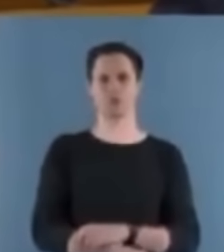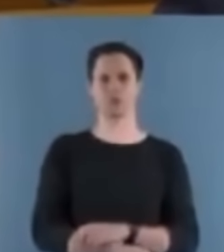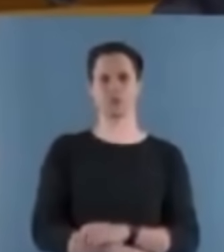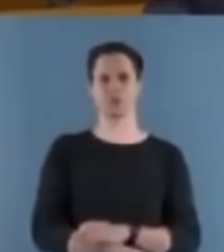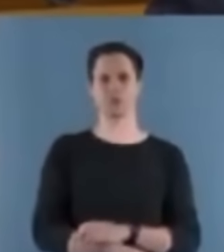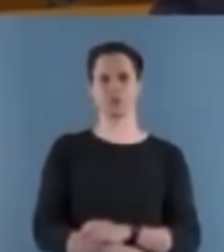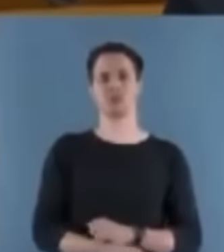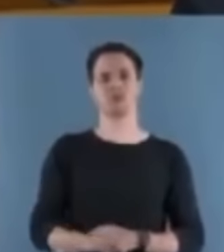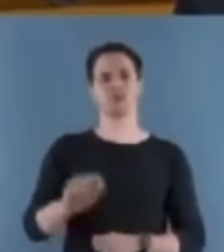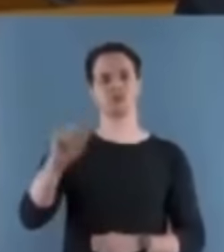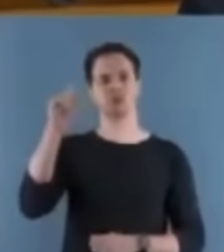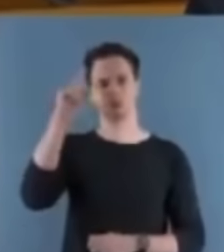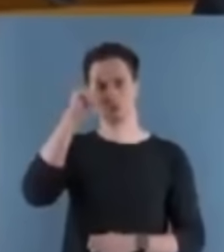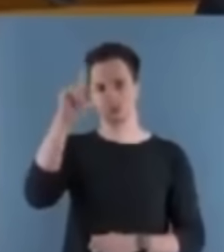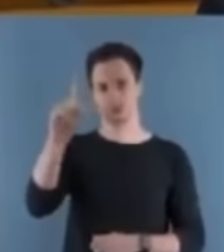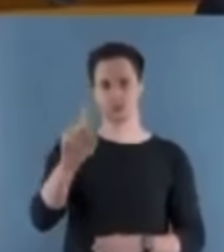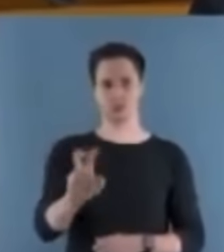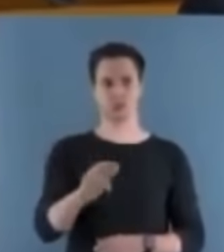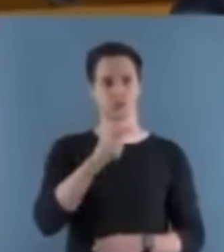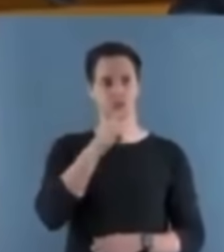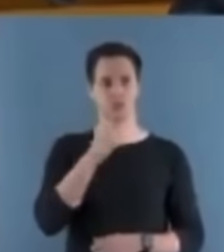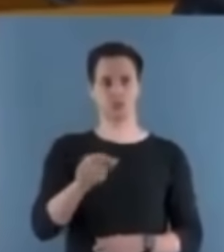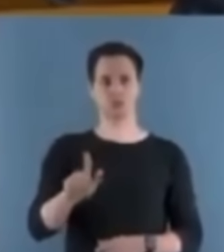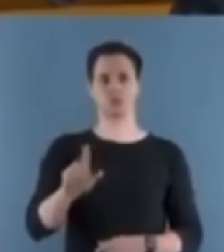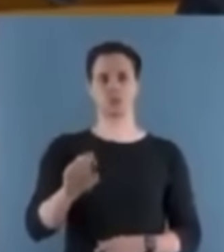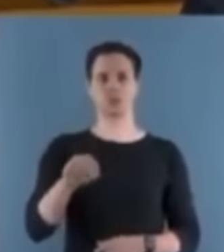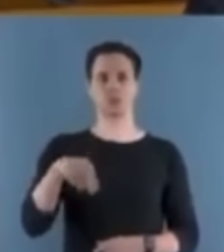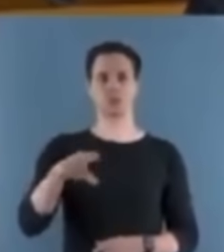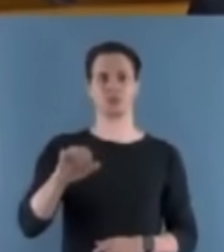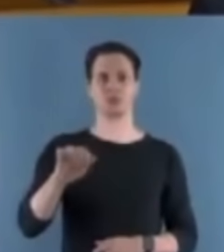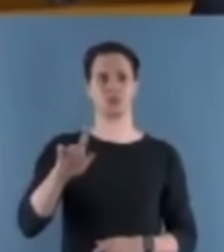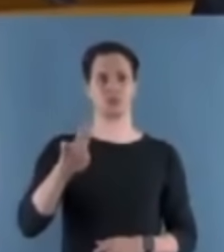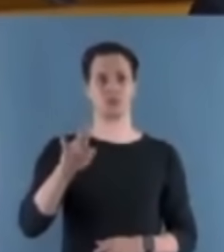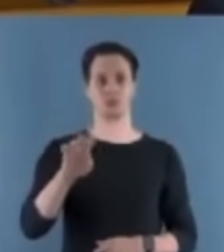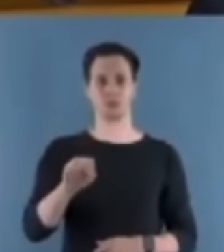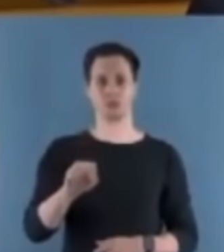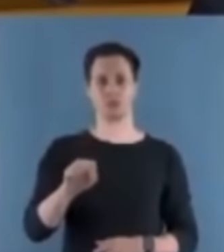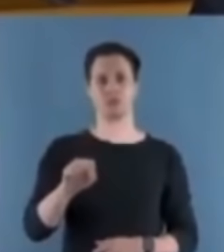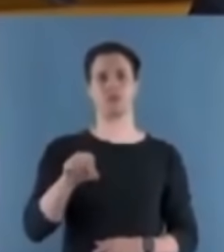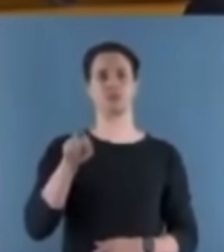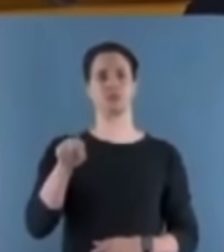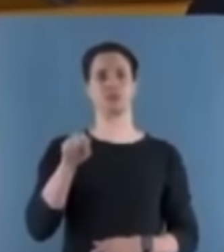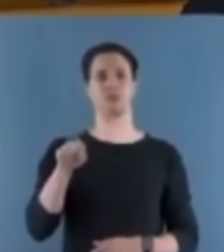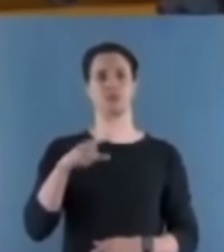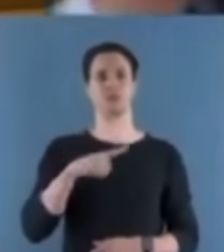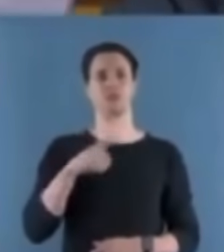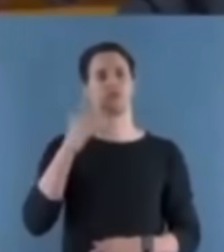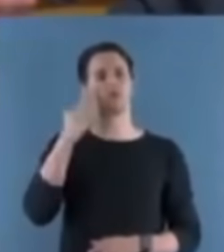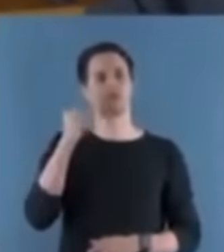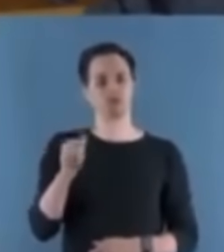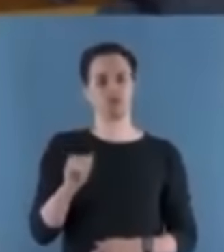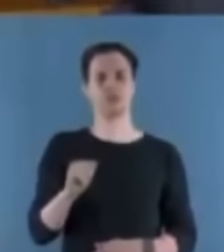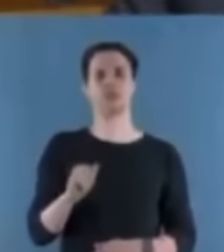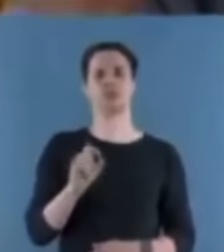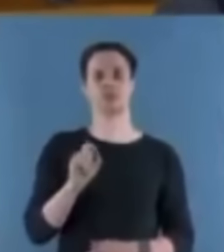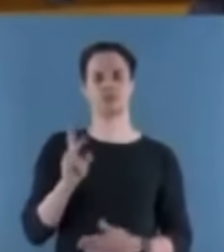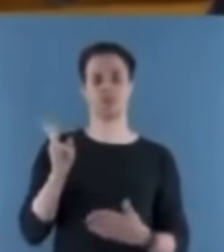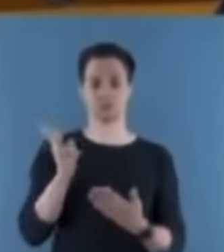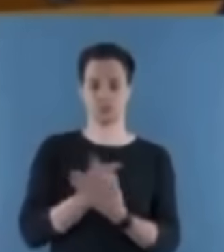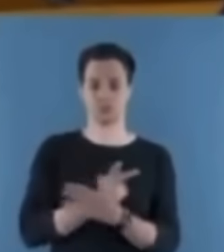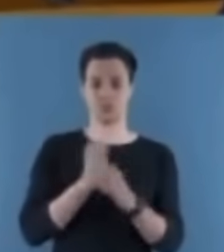Desde o dia 5, o senhor Gonçalves Dias, 5 de janeiro, o senhor Gonçalves Dias sabia daquilo que poderia